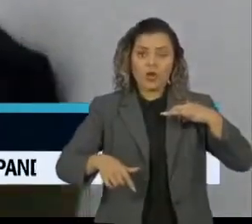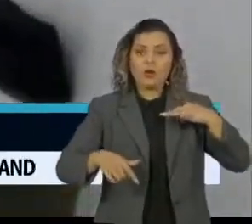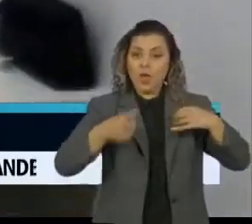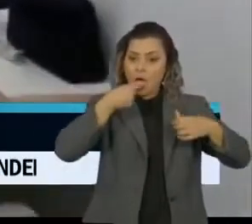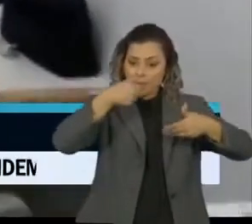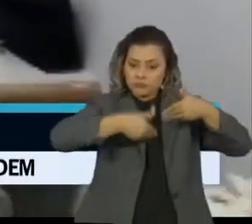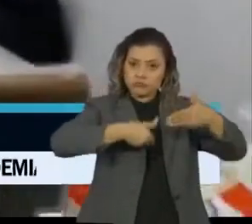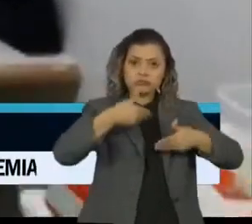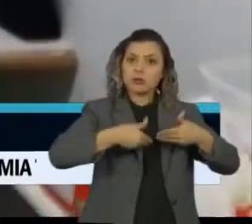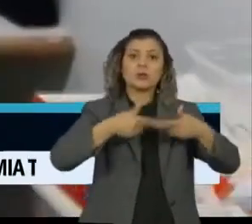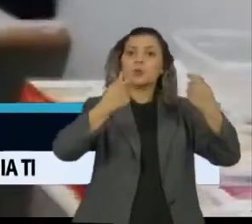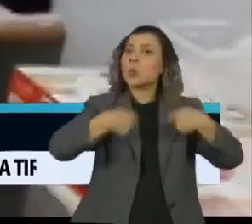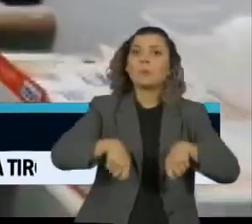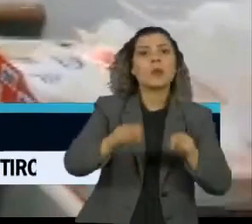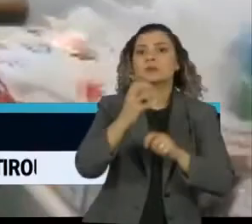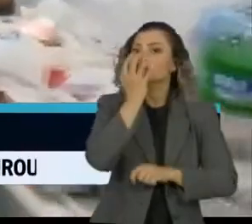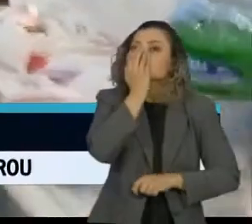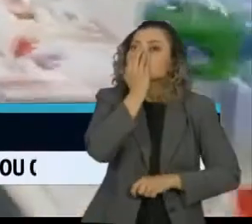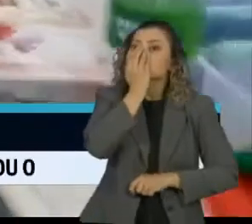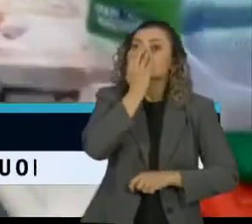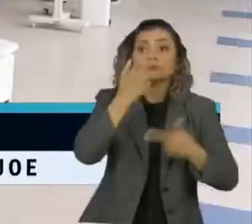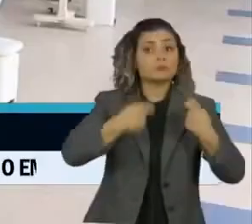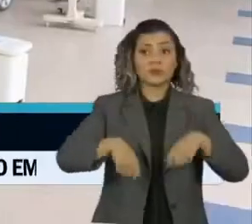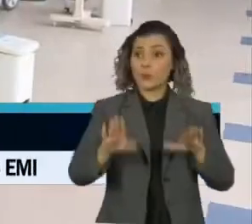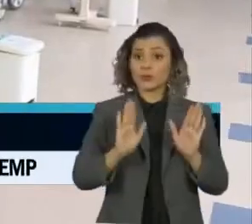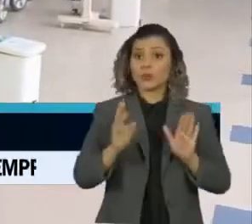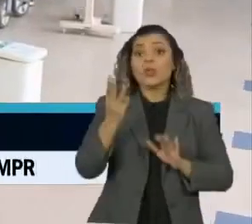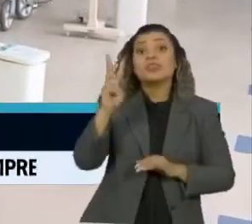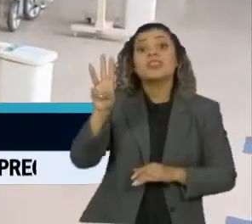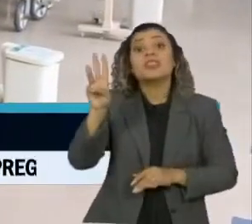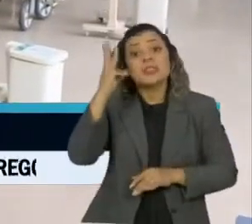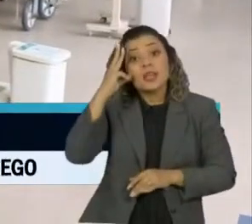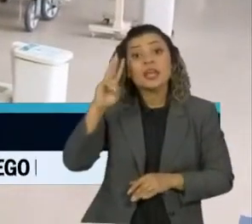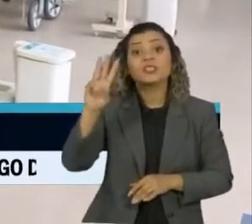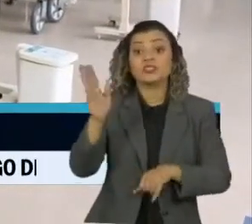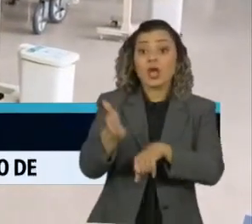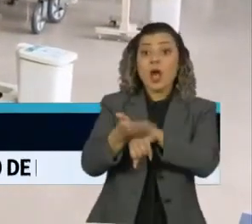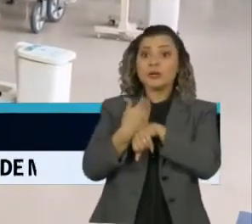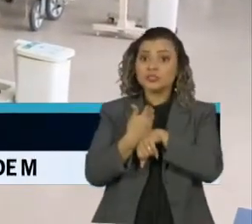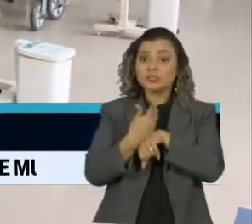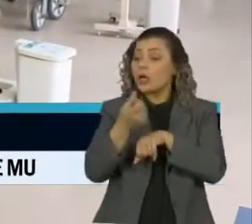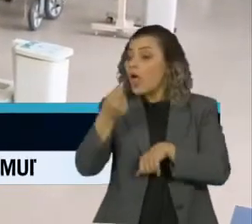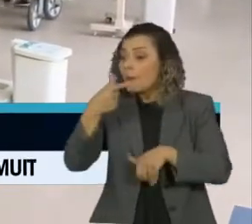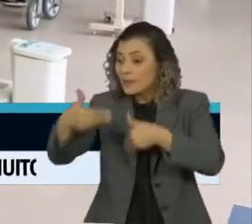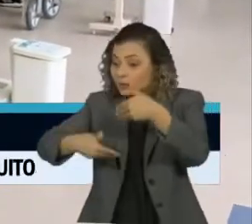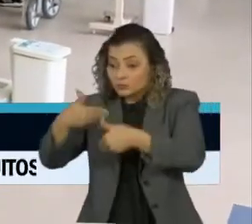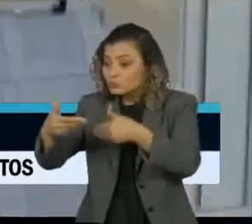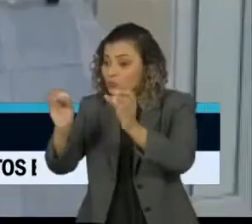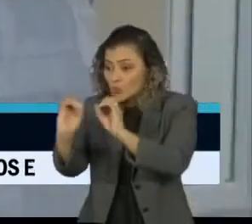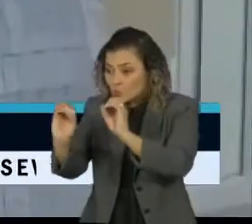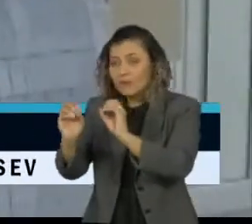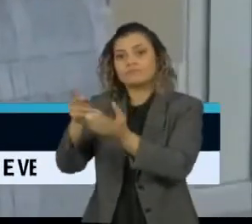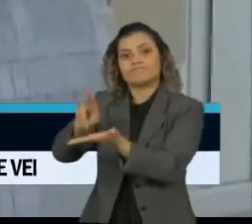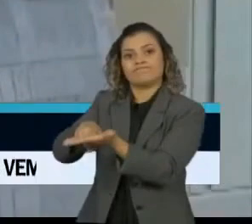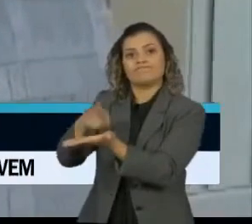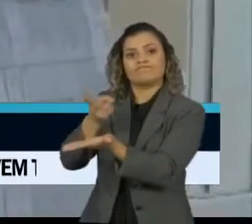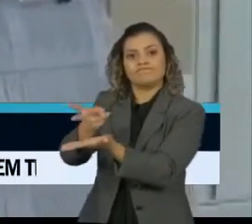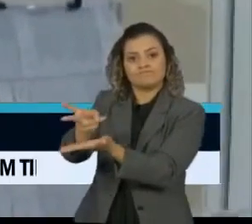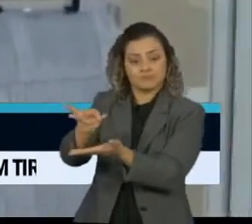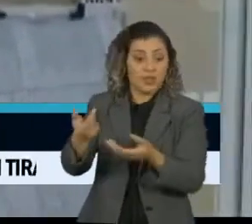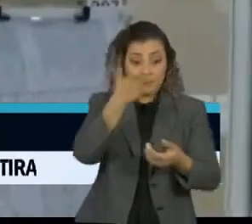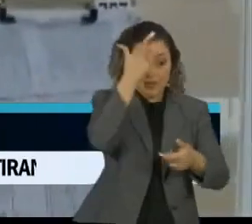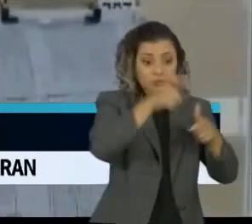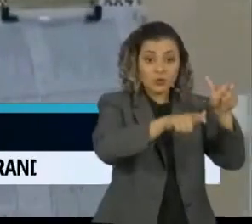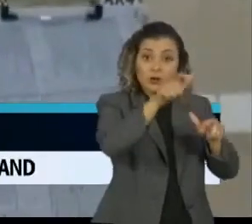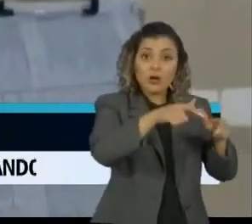a suplementação de oxigênio, em média, 3 dias antes de pacientes que não fizeram o uso do medicamento. A pesquisa passa